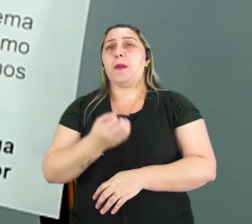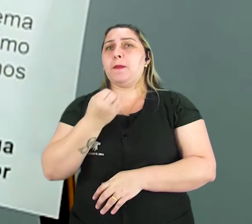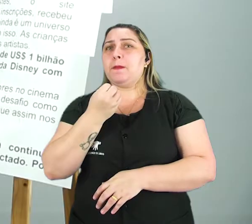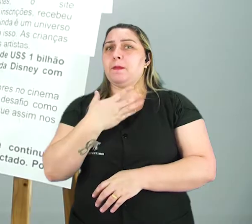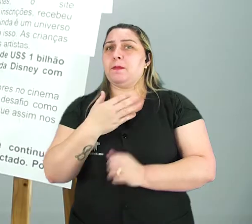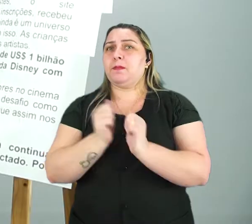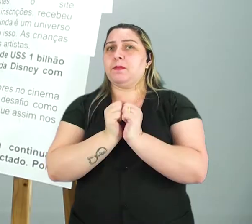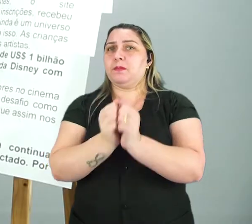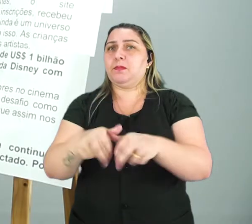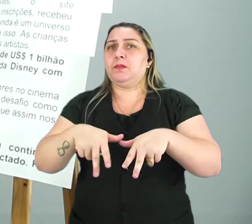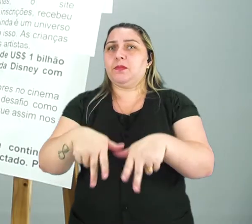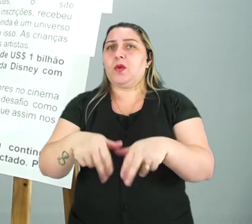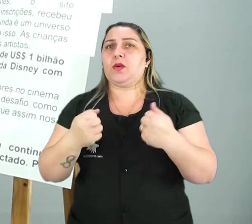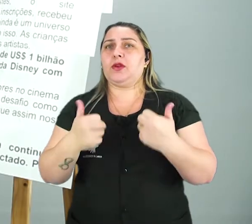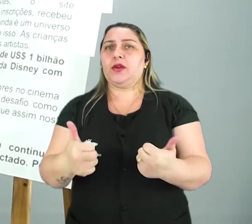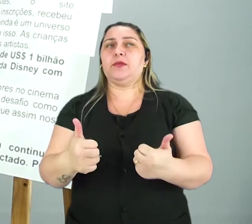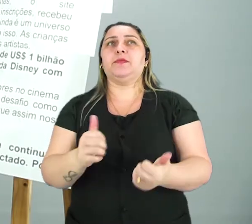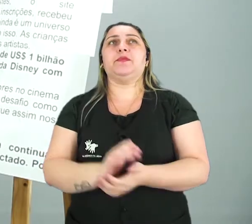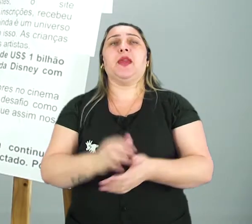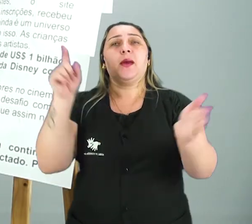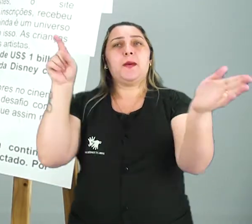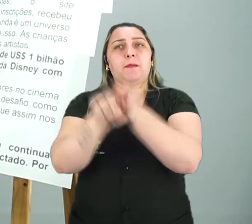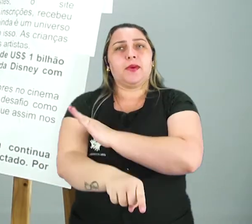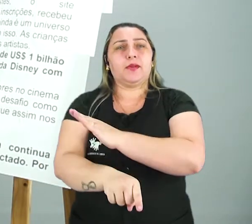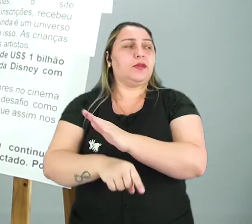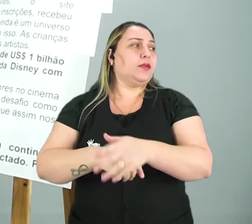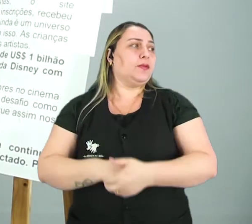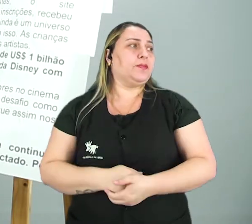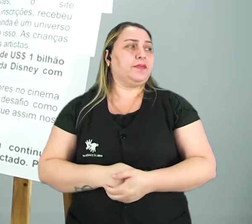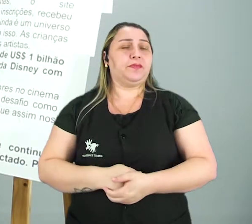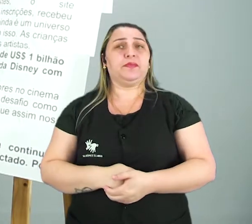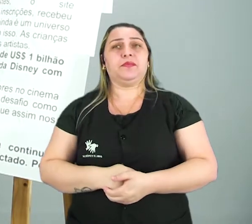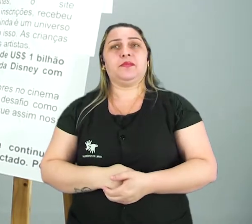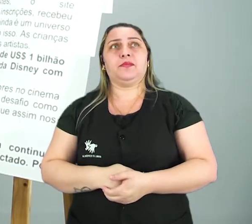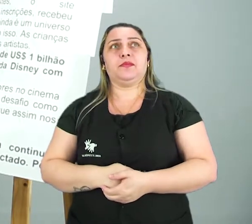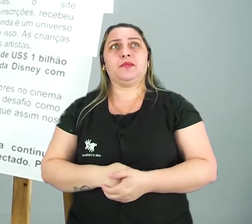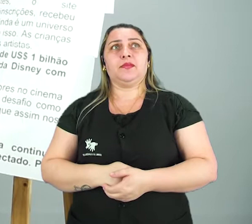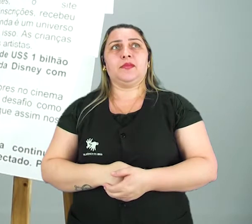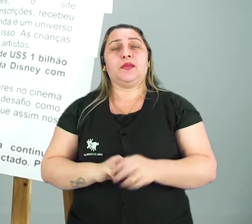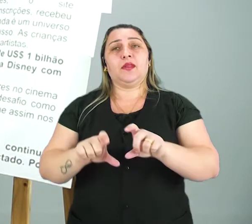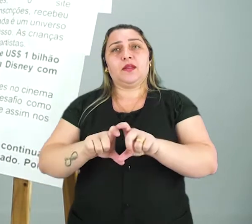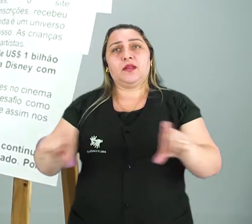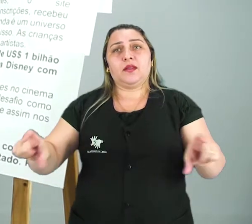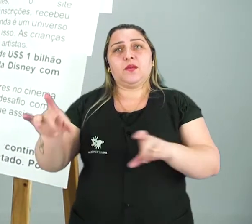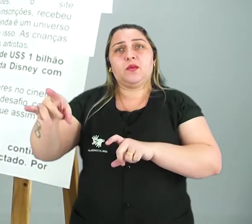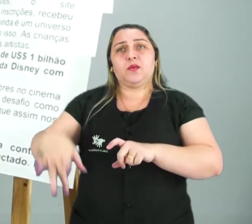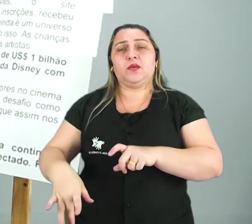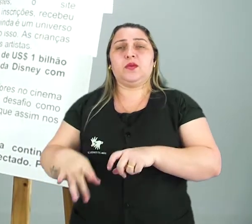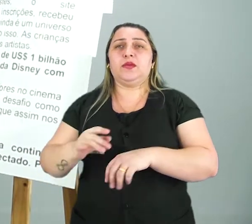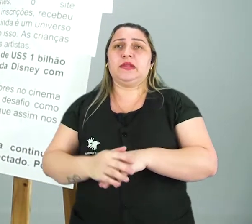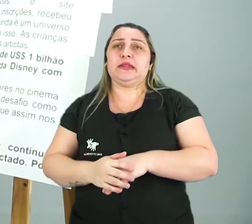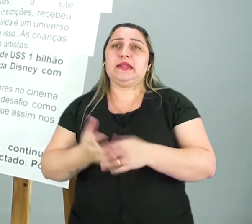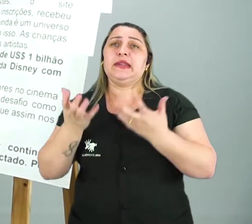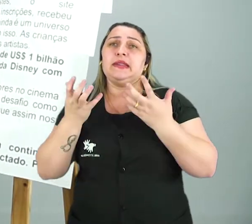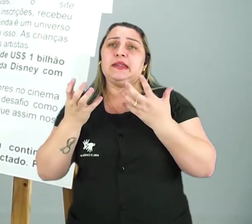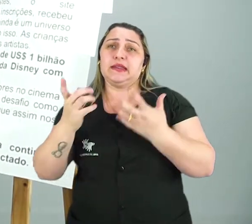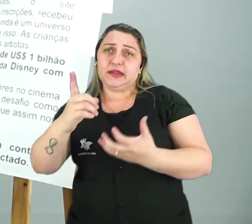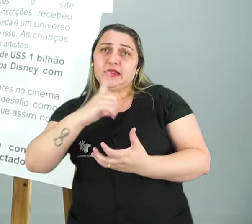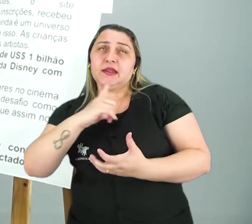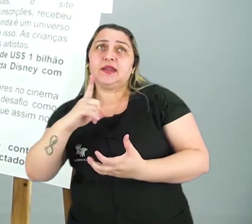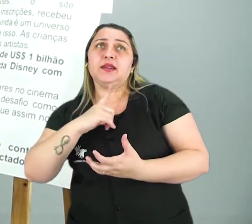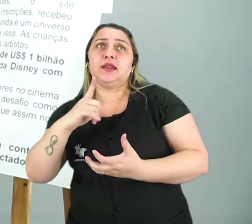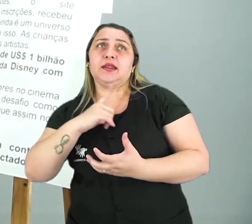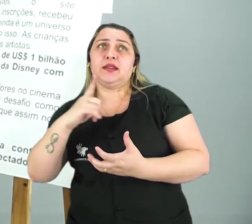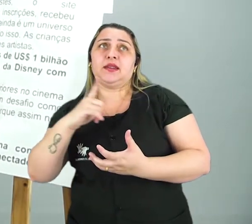companhia, ok? Também foi perguntado o seguinte, ó, outro trecho aqui, ó, apesar de ter passado